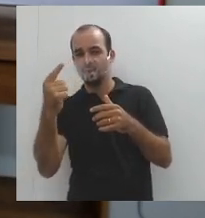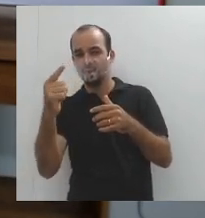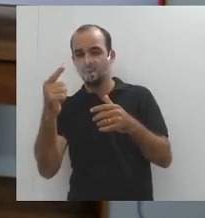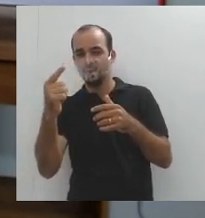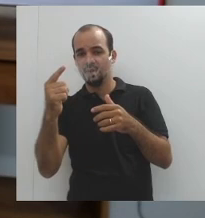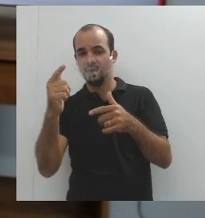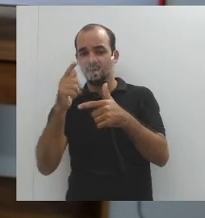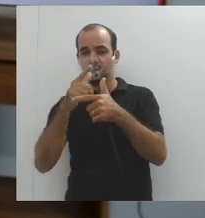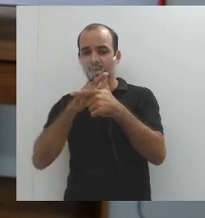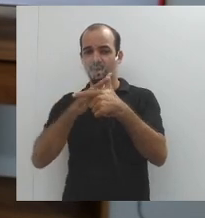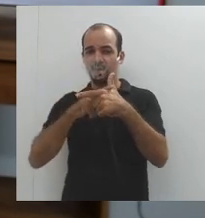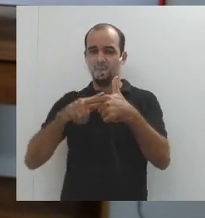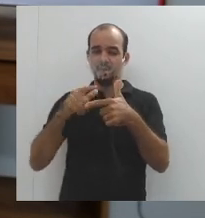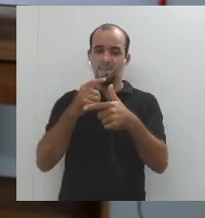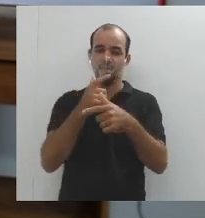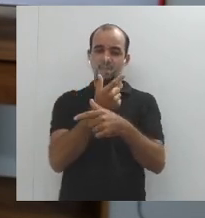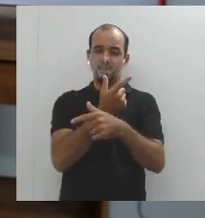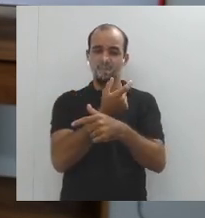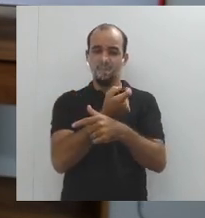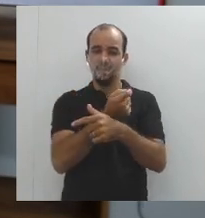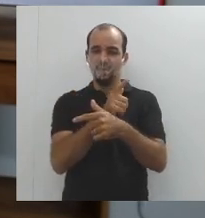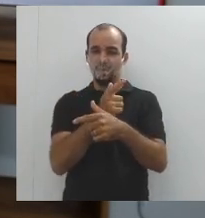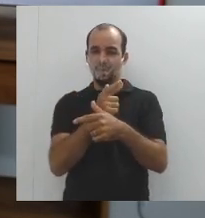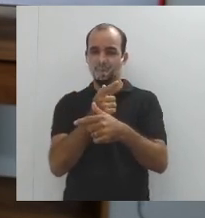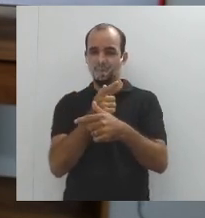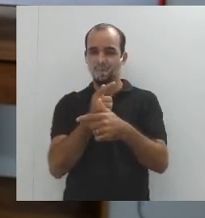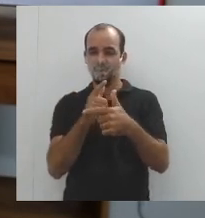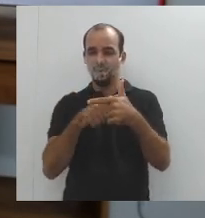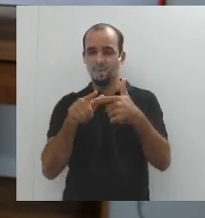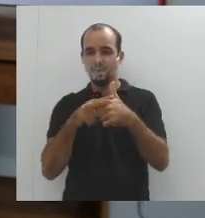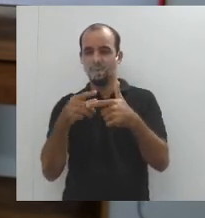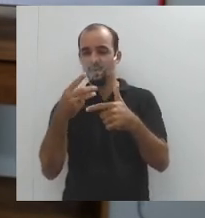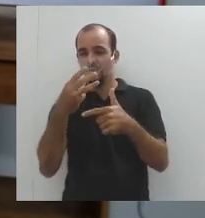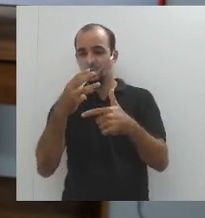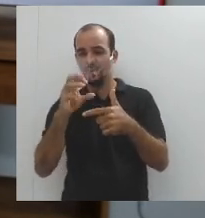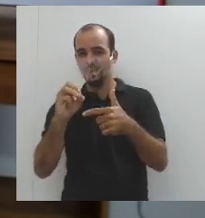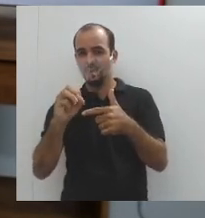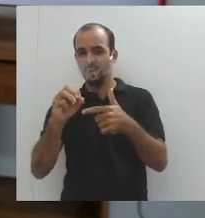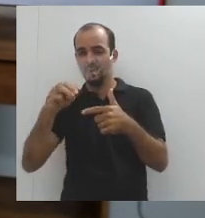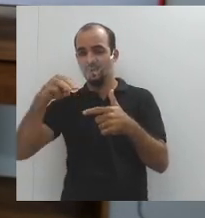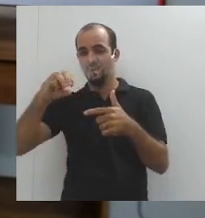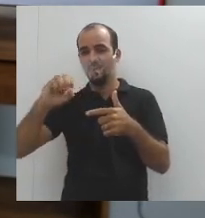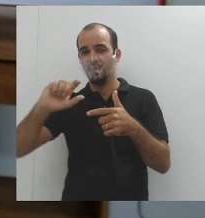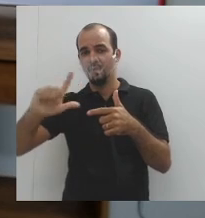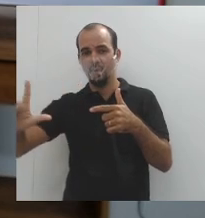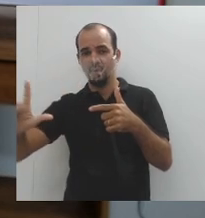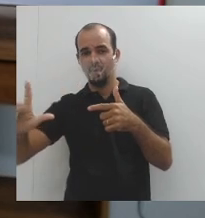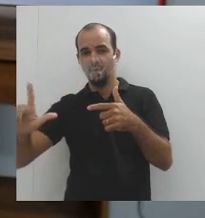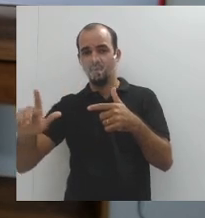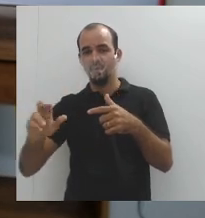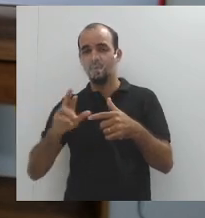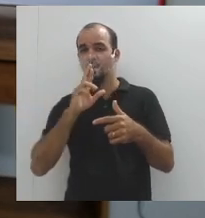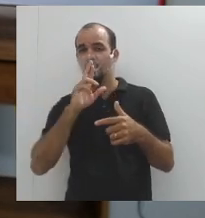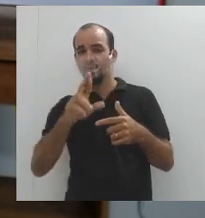30 gramas por mol, eu tenho aqui